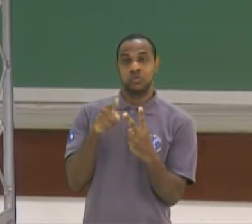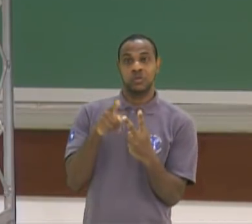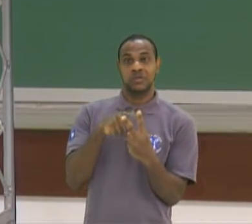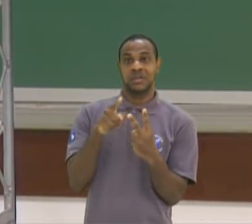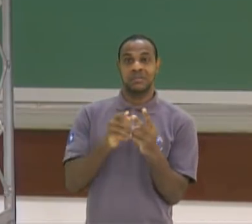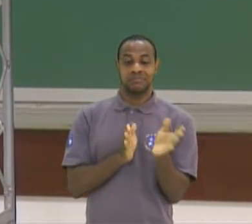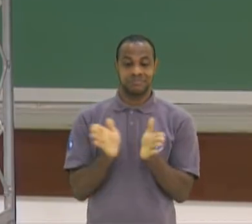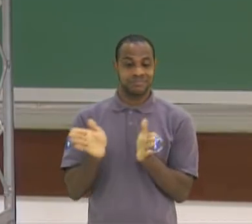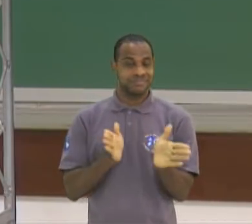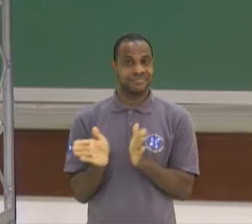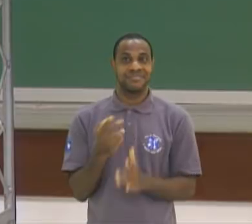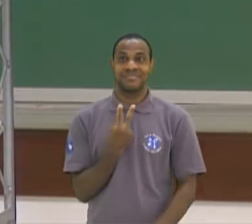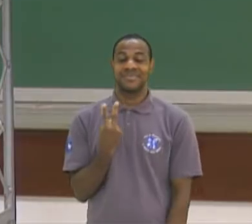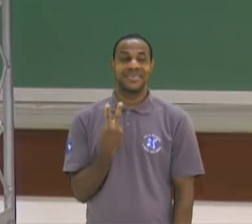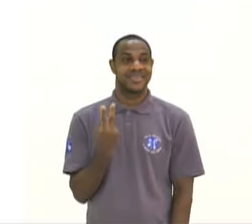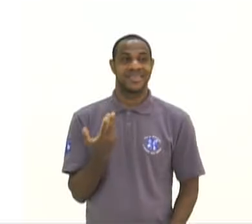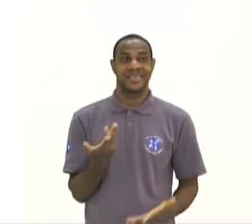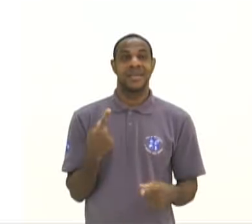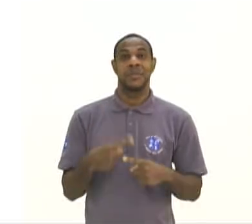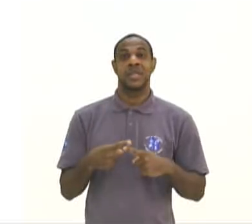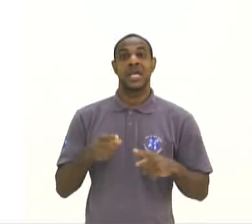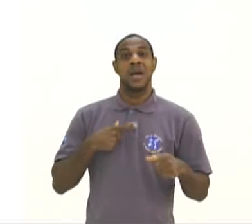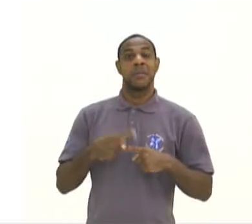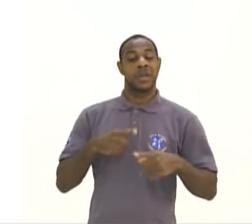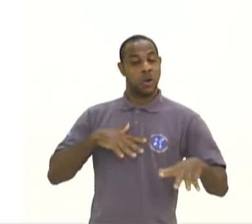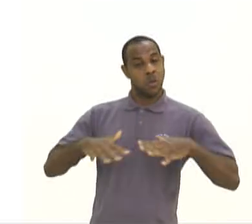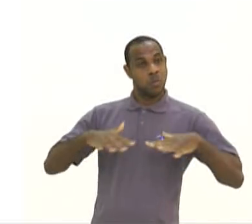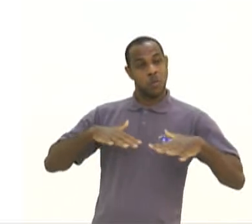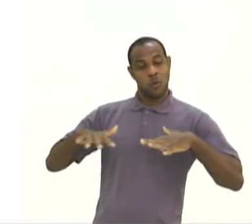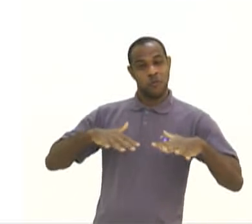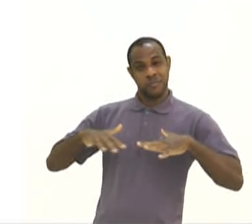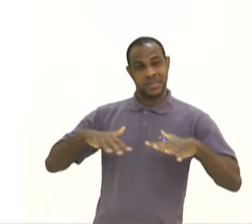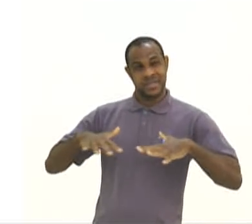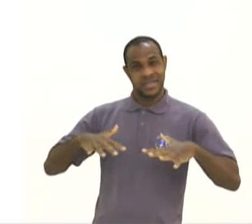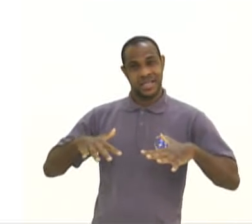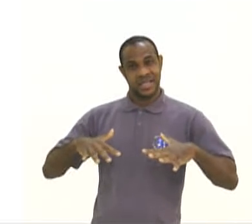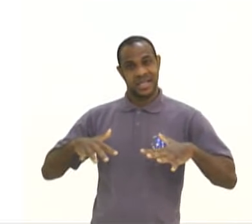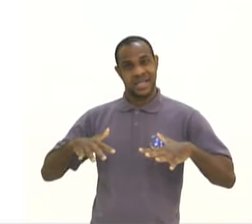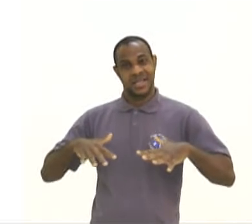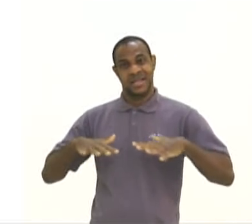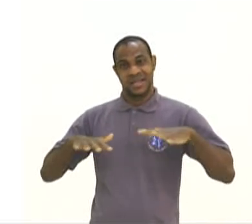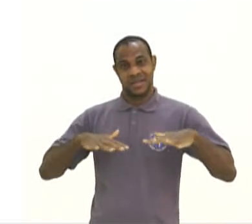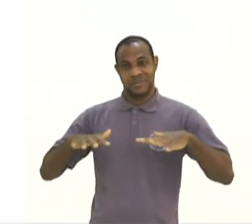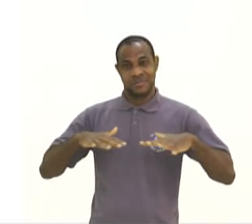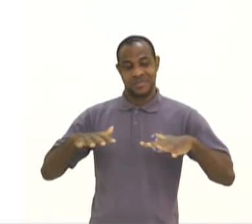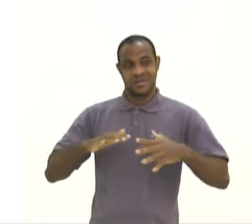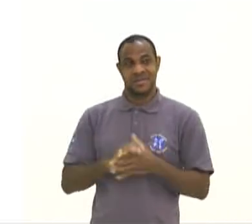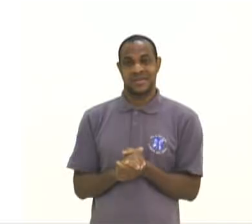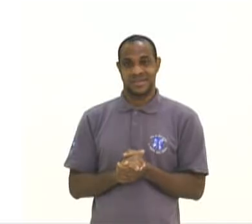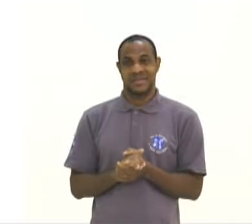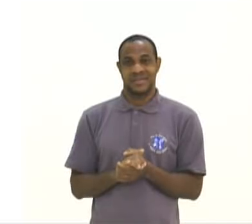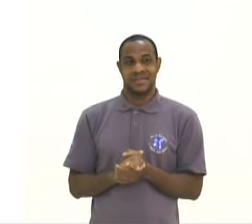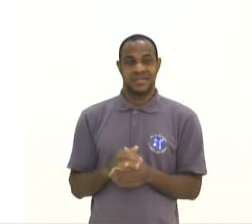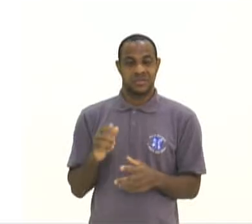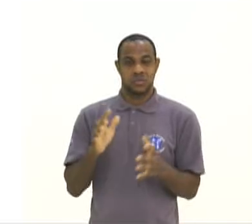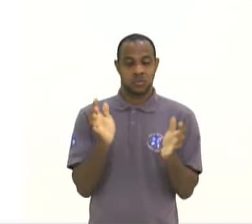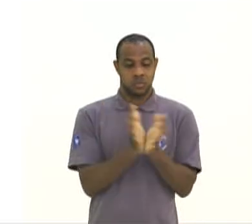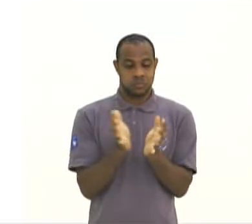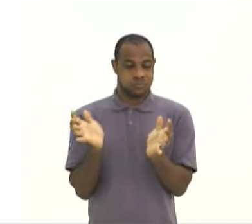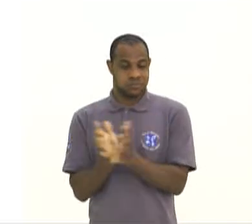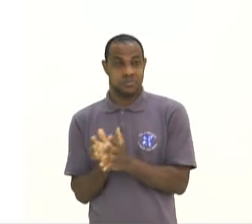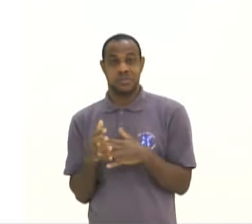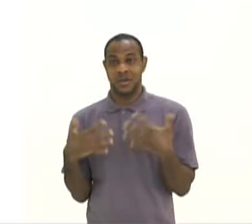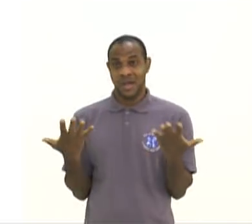lados. Por quê? O movimento de esquerda revolucionária, o MIR, no